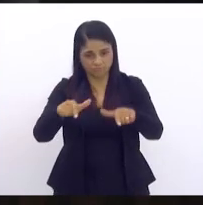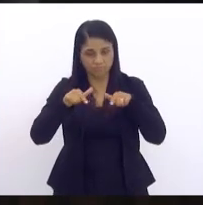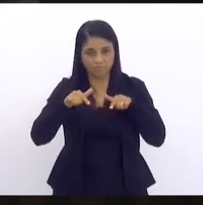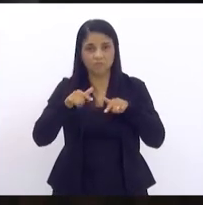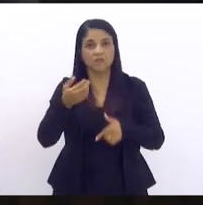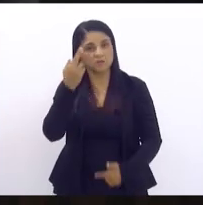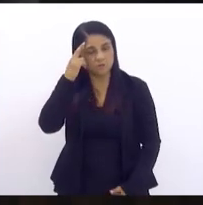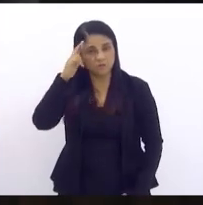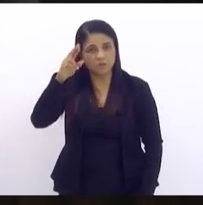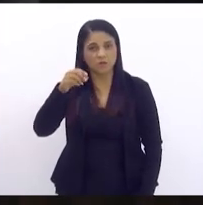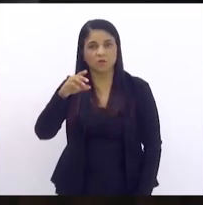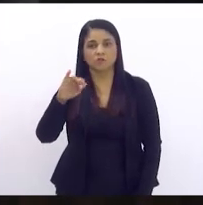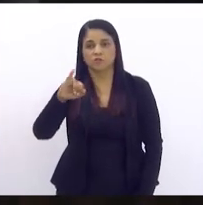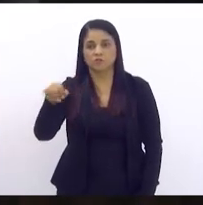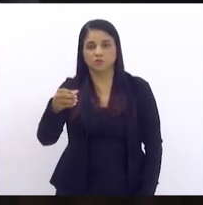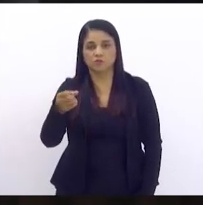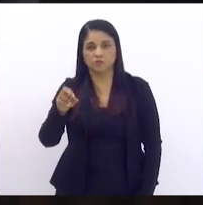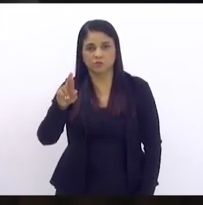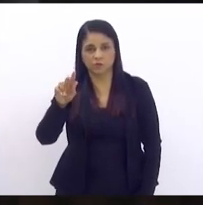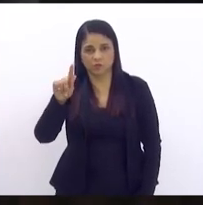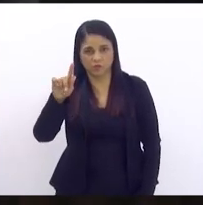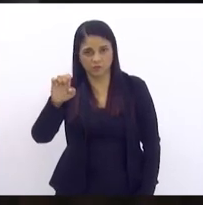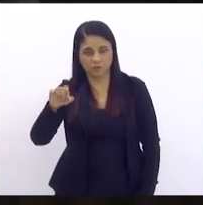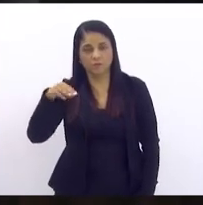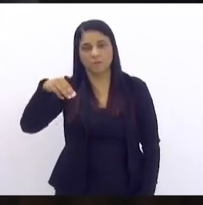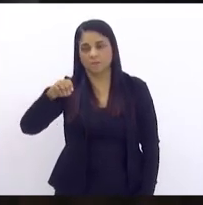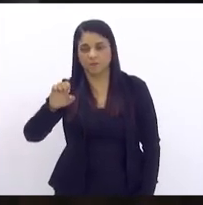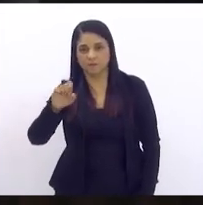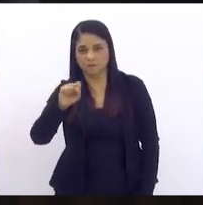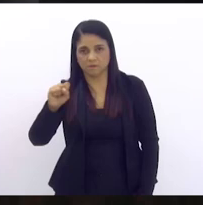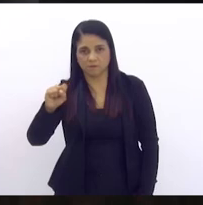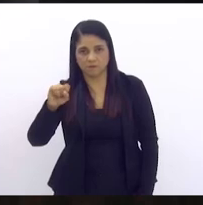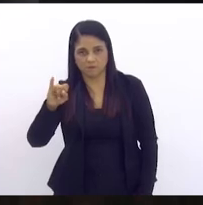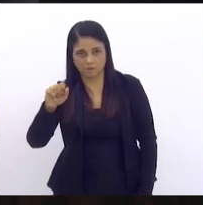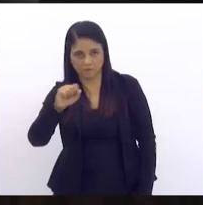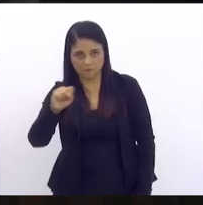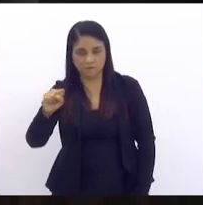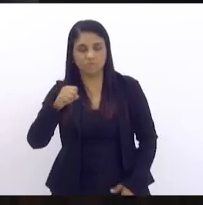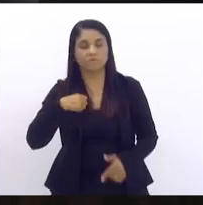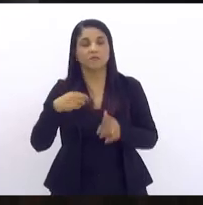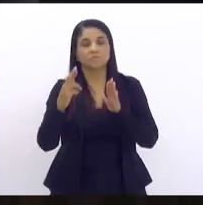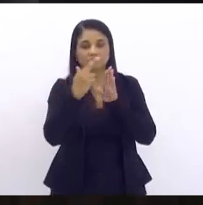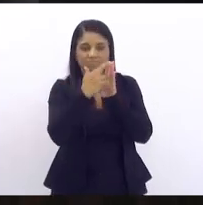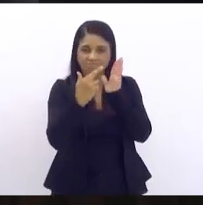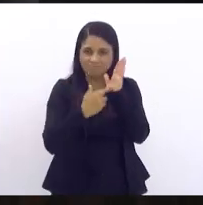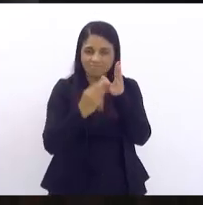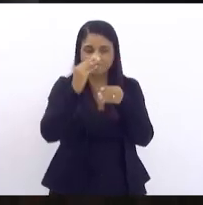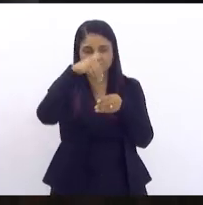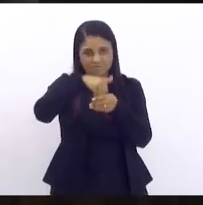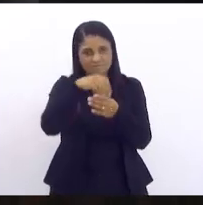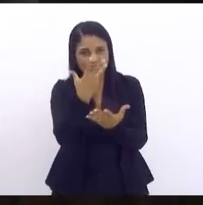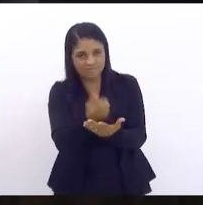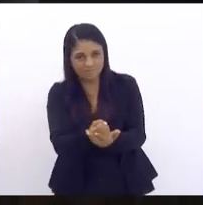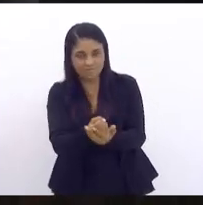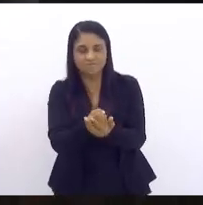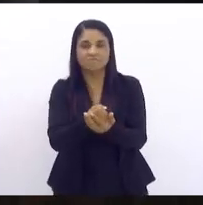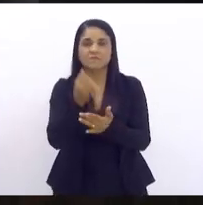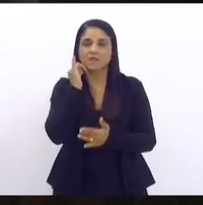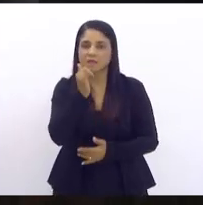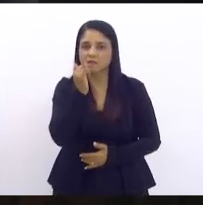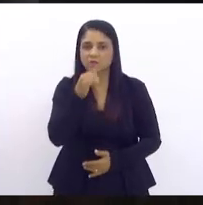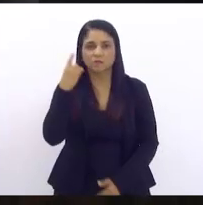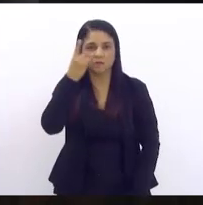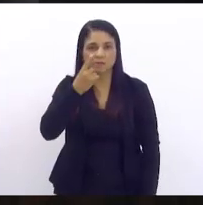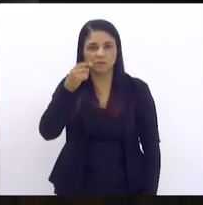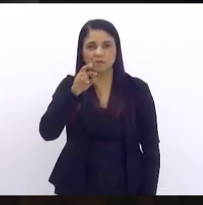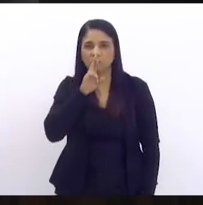Jorge Rodrigo Araújo Messias. Parecer da Comissão de Normas Internas e Proposições Externas, favorável, relator,